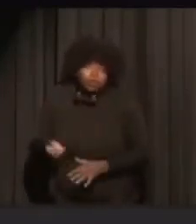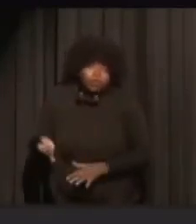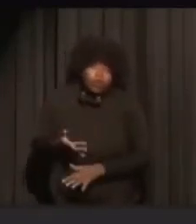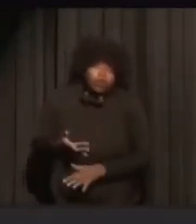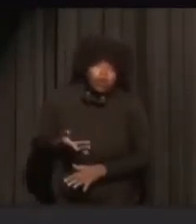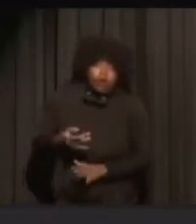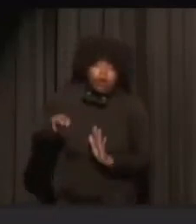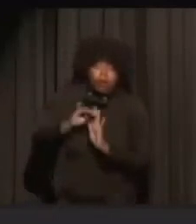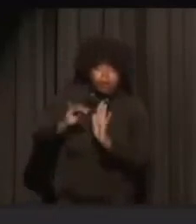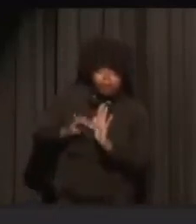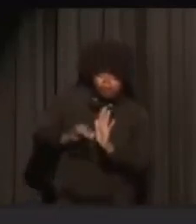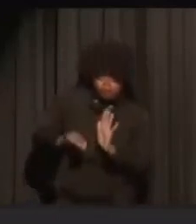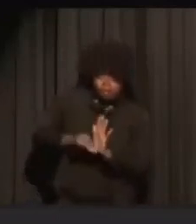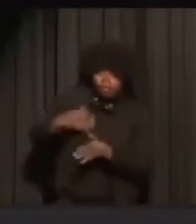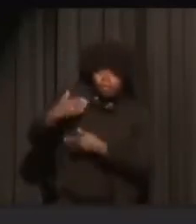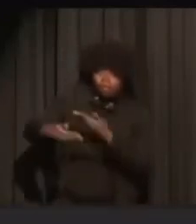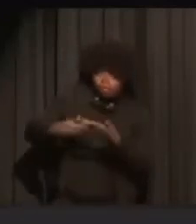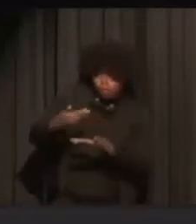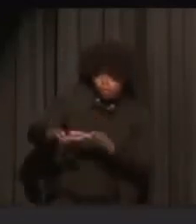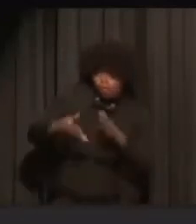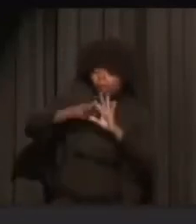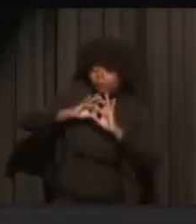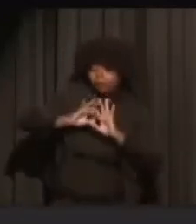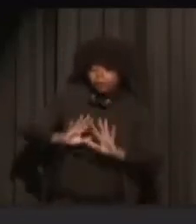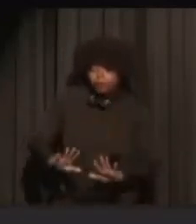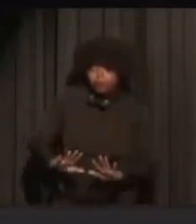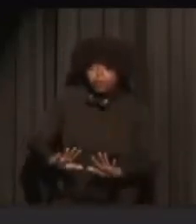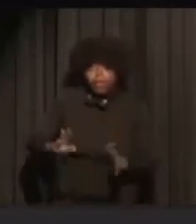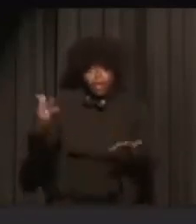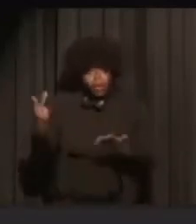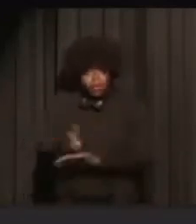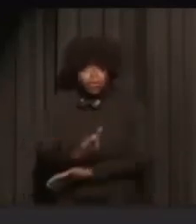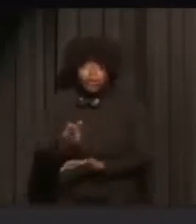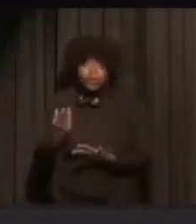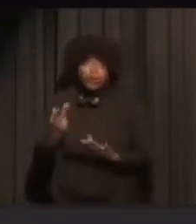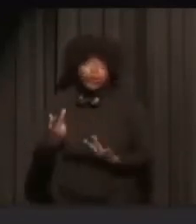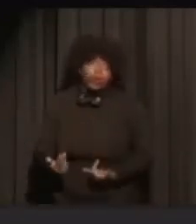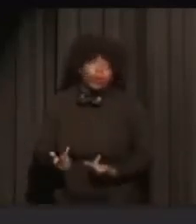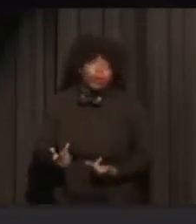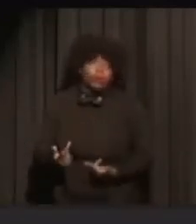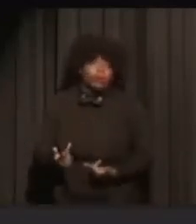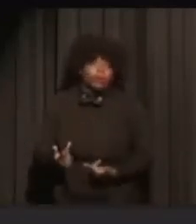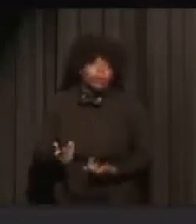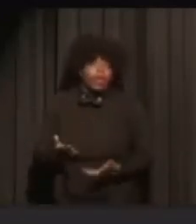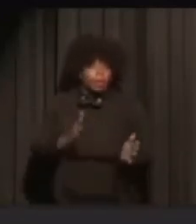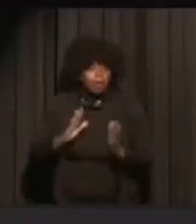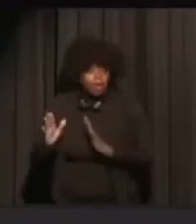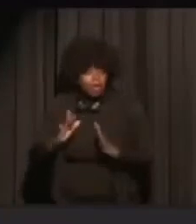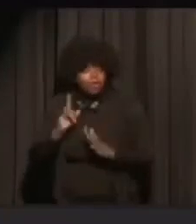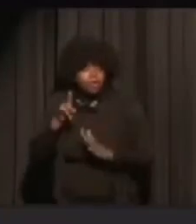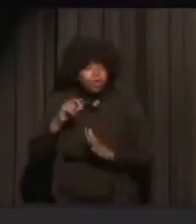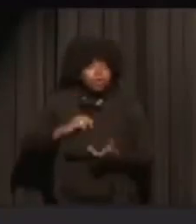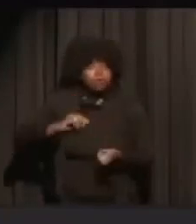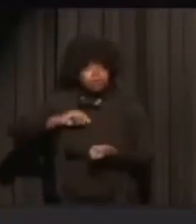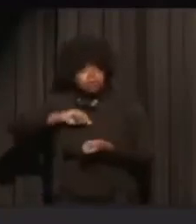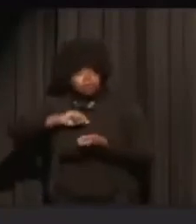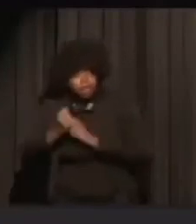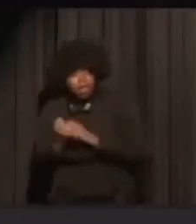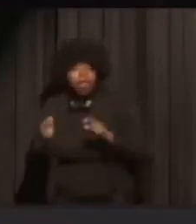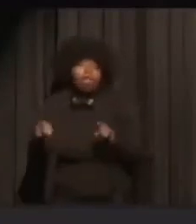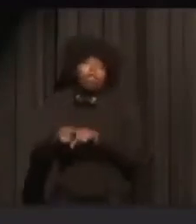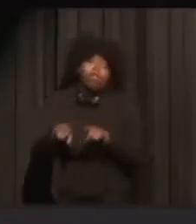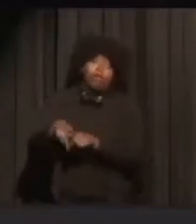de licenciamento da Petrobras que já estava em curso e é isso que tá acontecendo dentro do tempo de adaptação de de